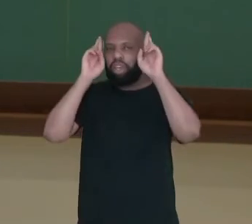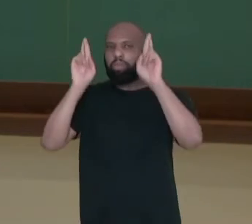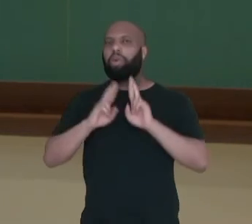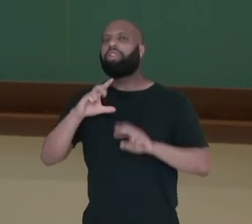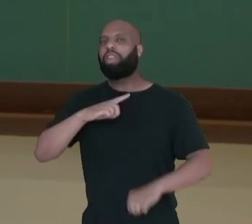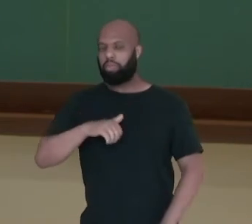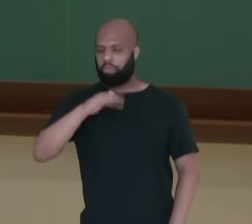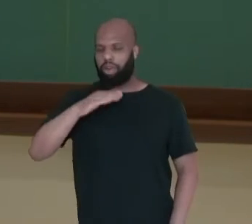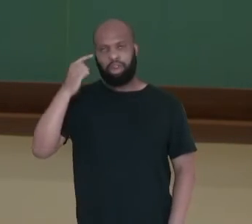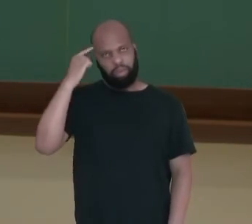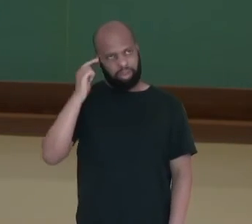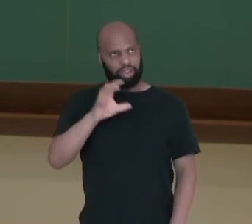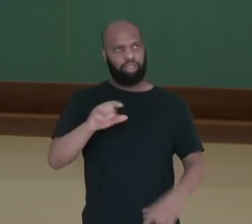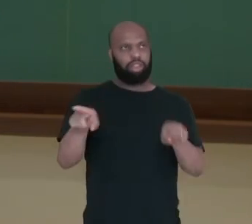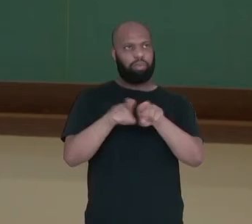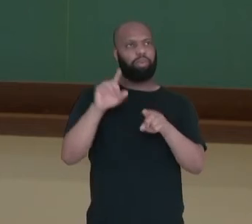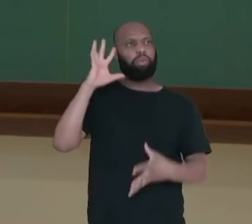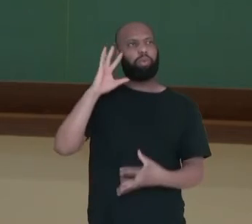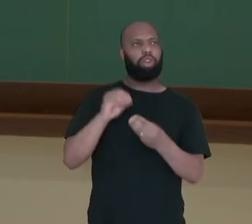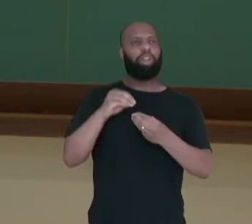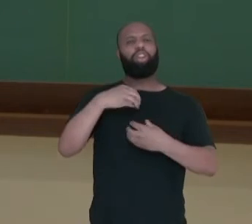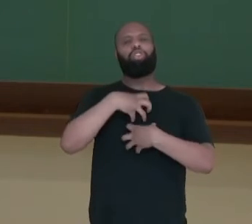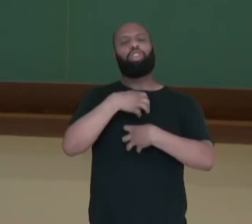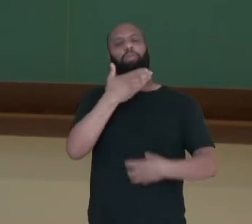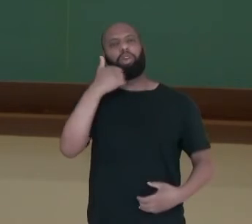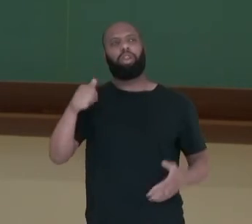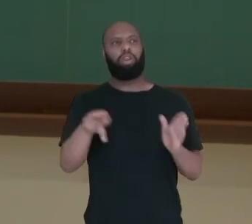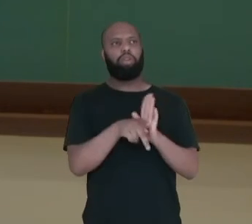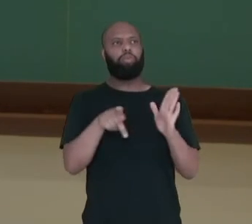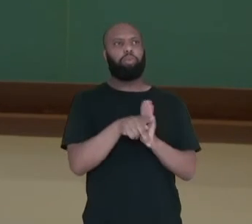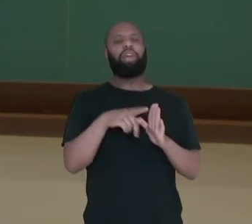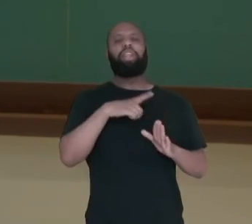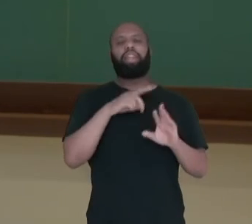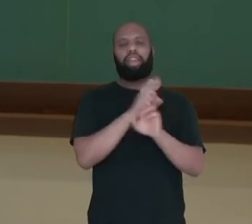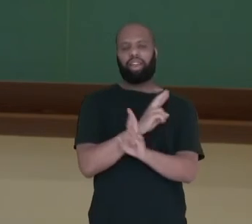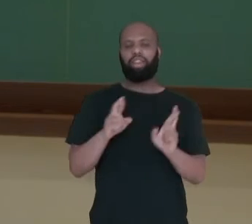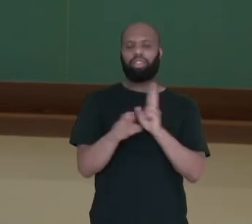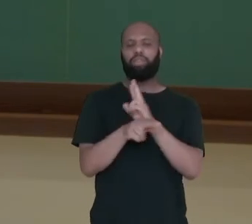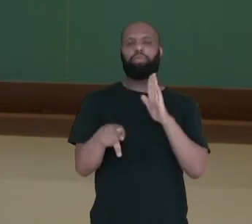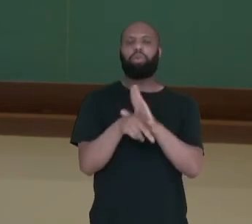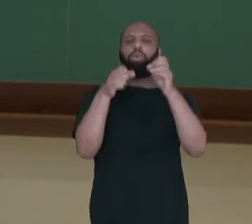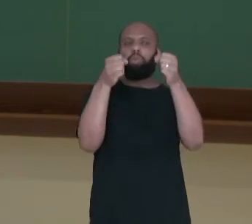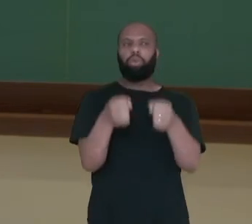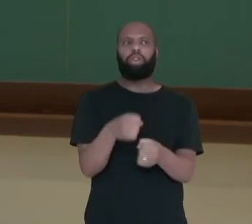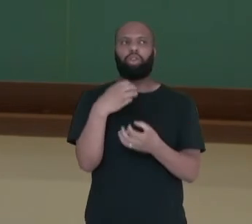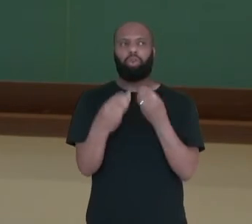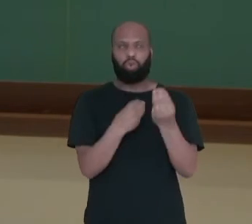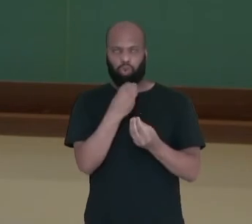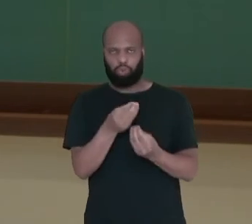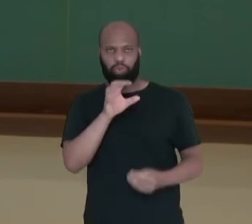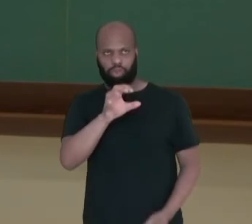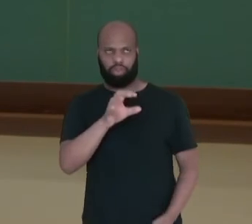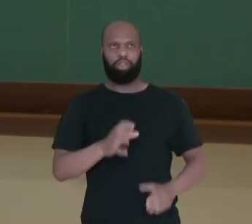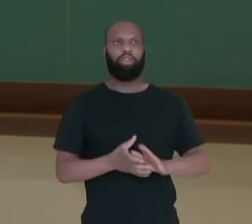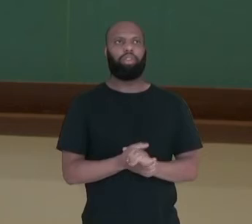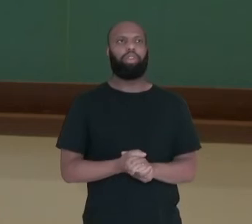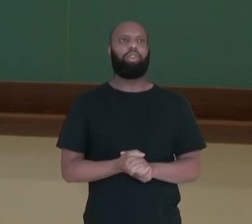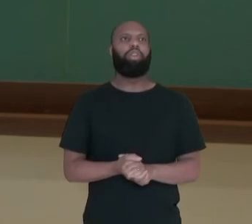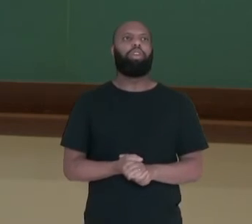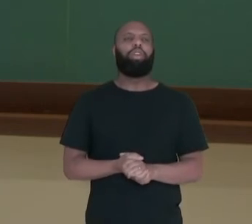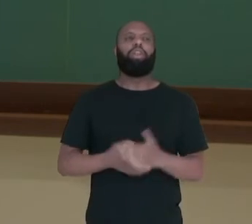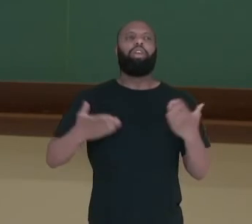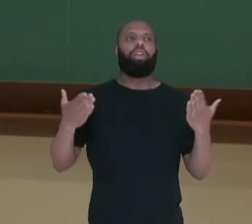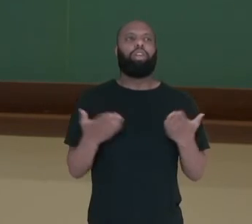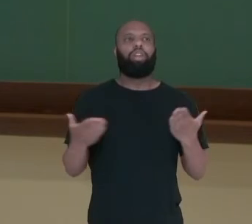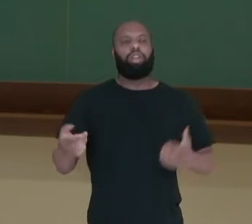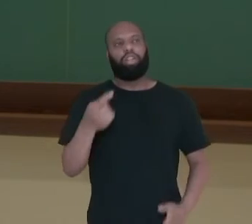sobre isso já, para entender um pouco melhor os vínculos inerentes ao poder, ao exercício do poder político.